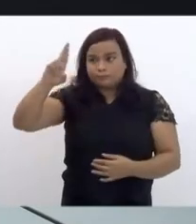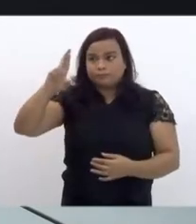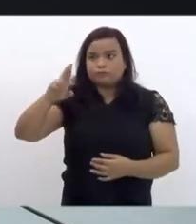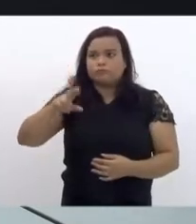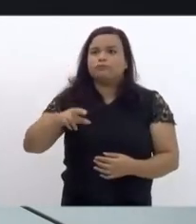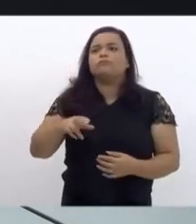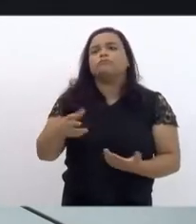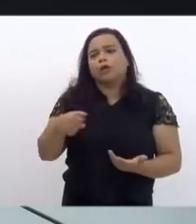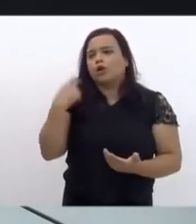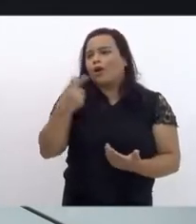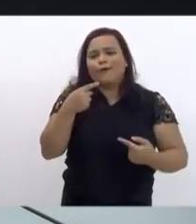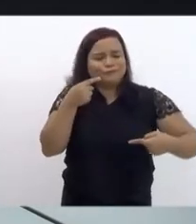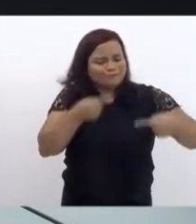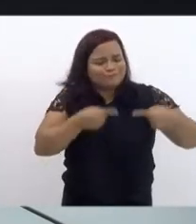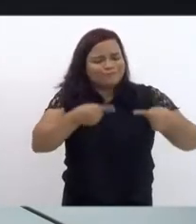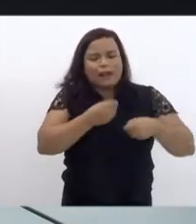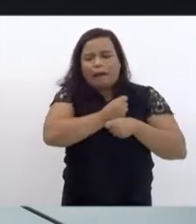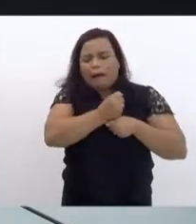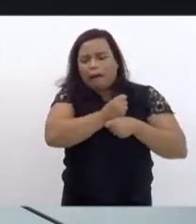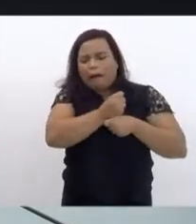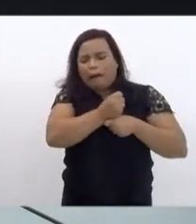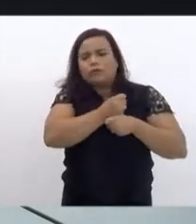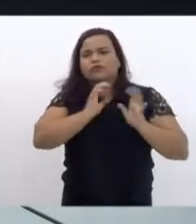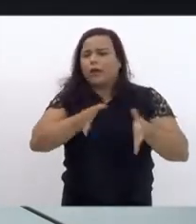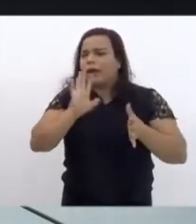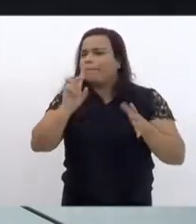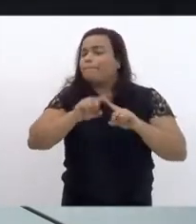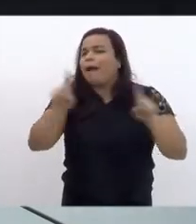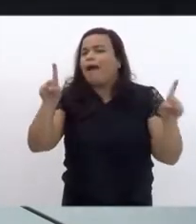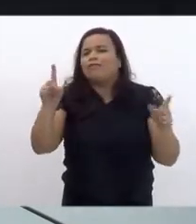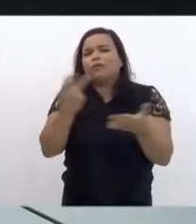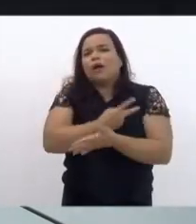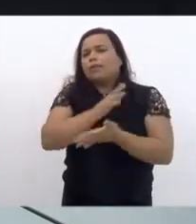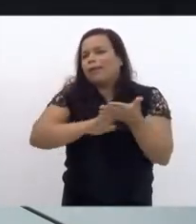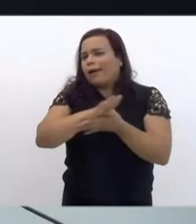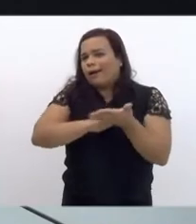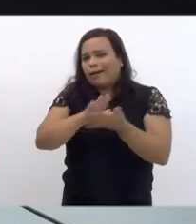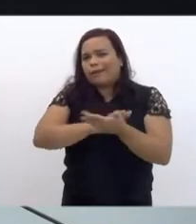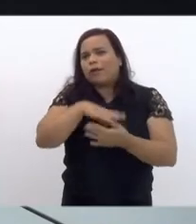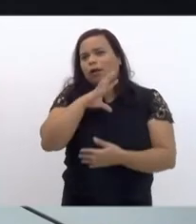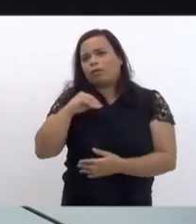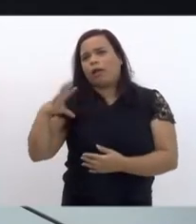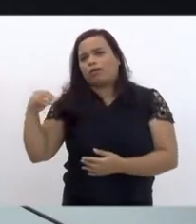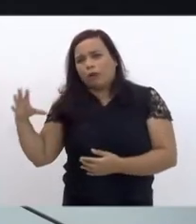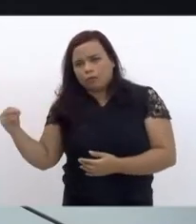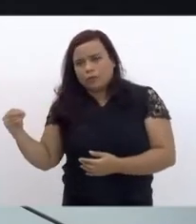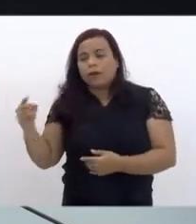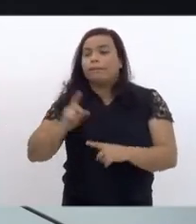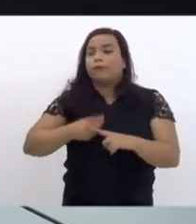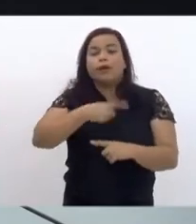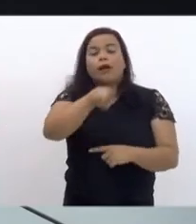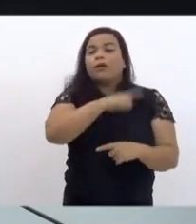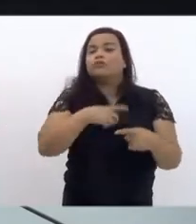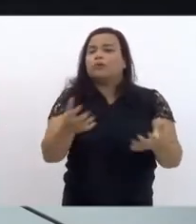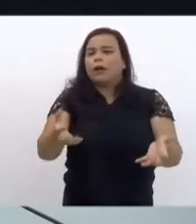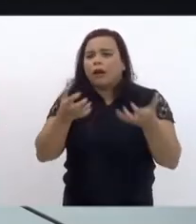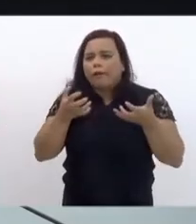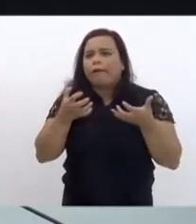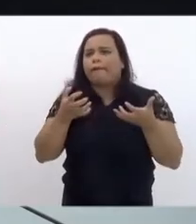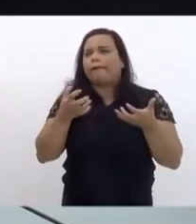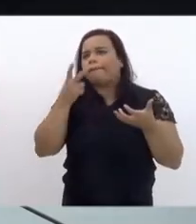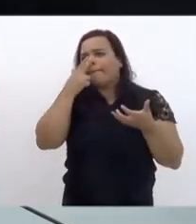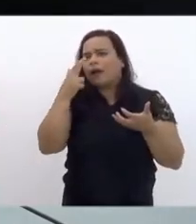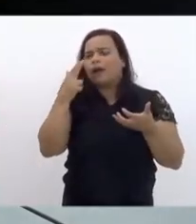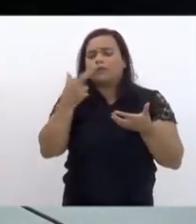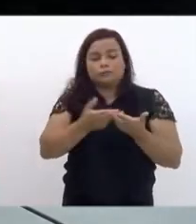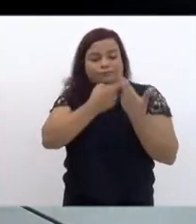anos e não acontece, porque eles querem passar, até admite passar a